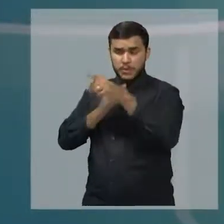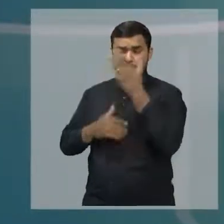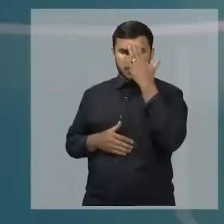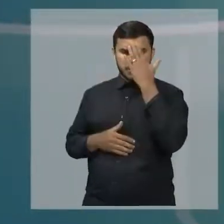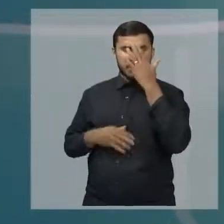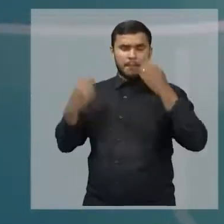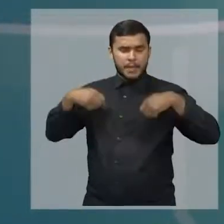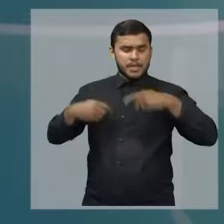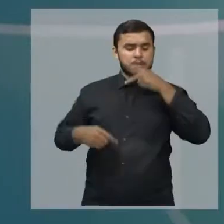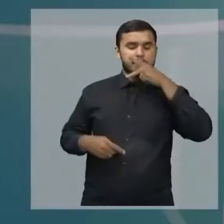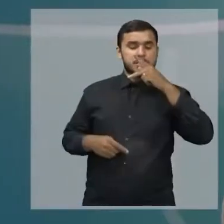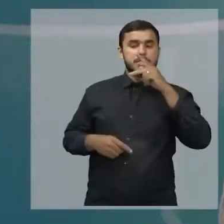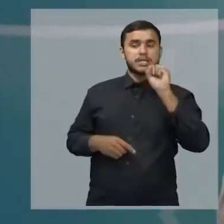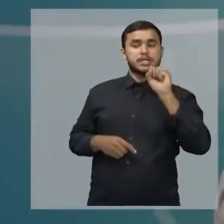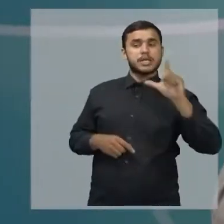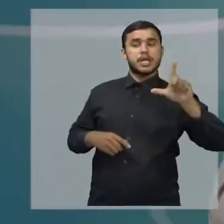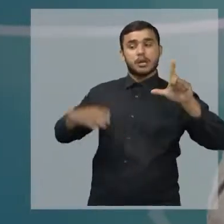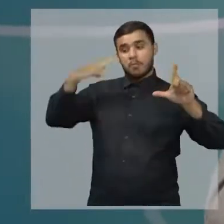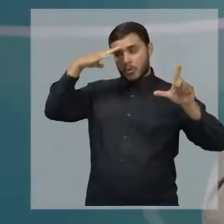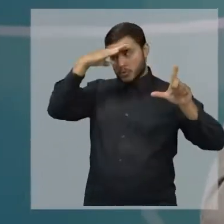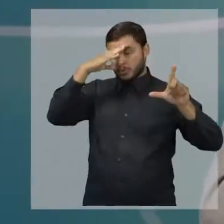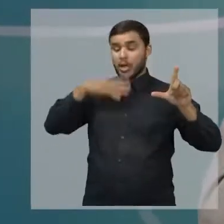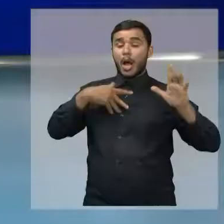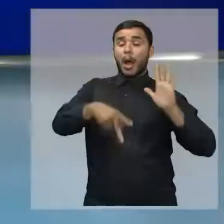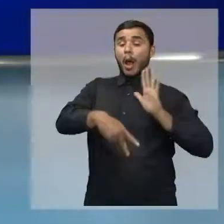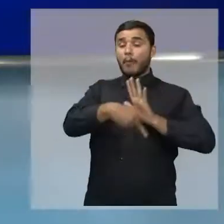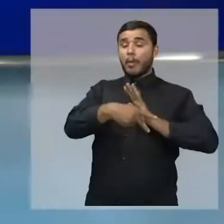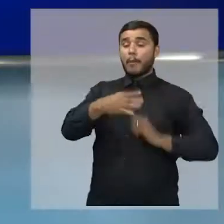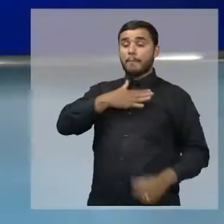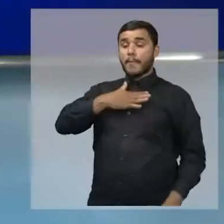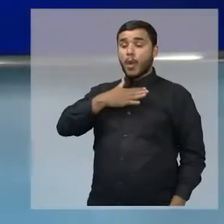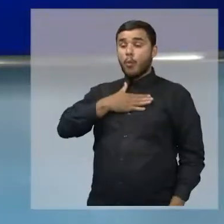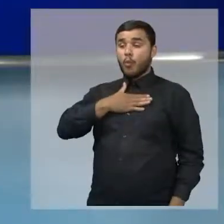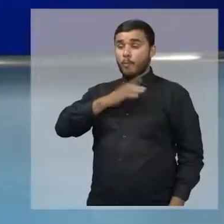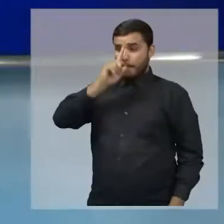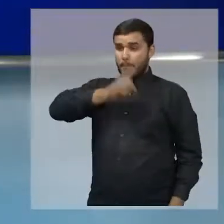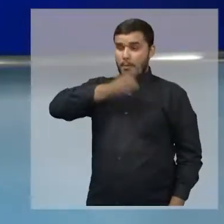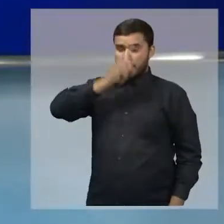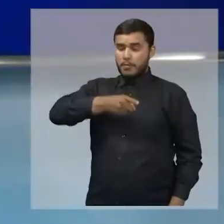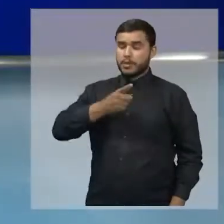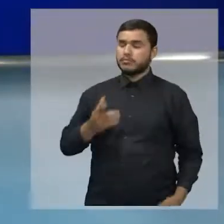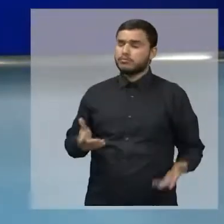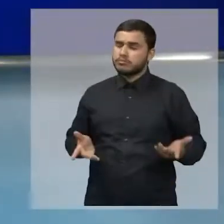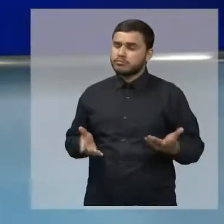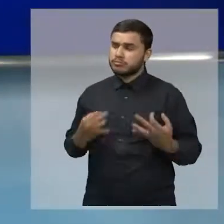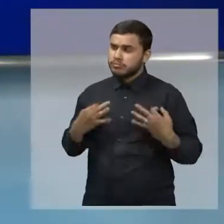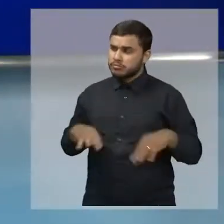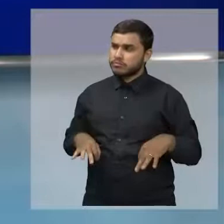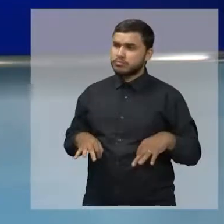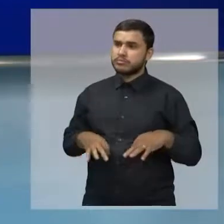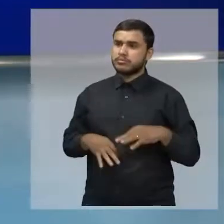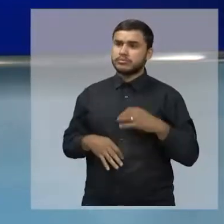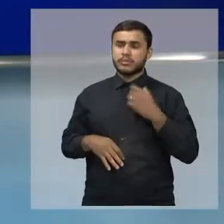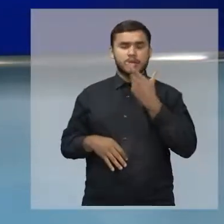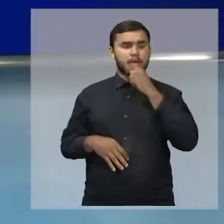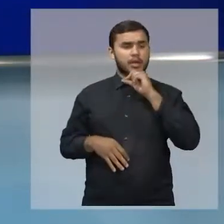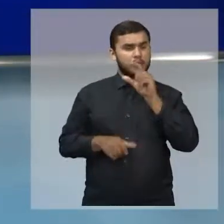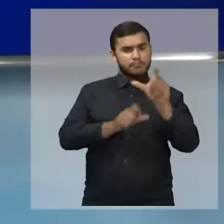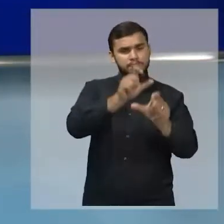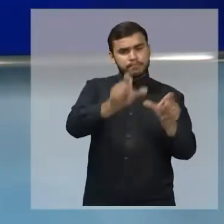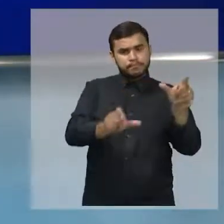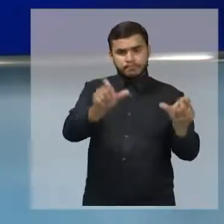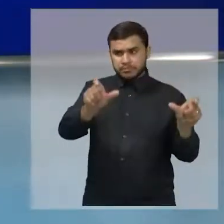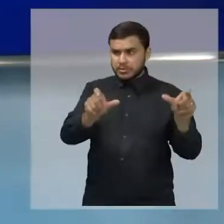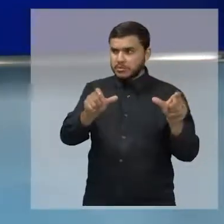partido para chamar de seu, onde o que tem prevalecido é o personalismo das personalidades e não